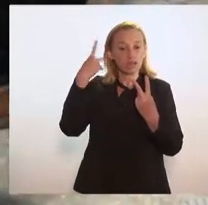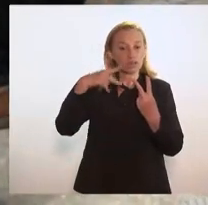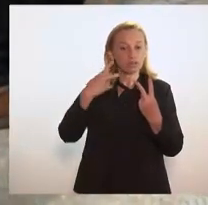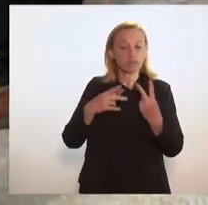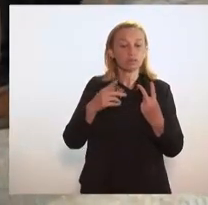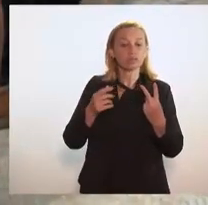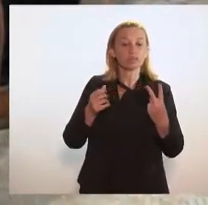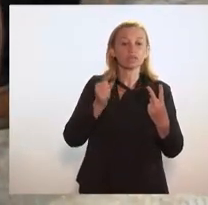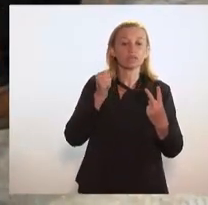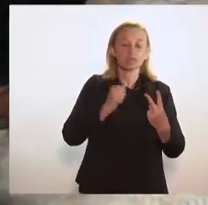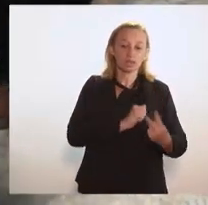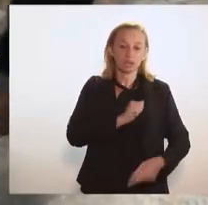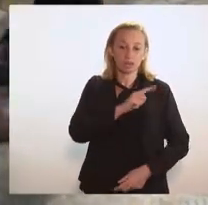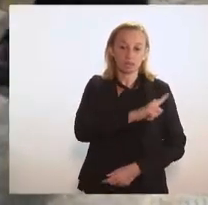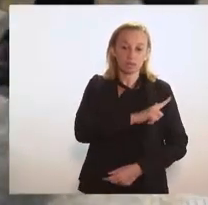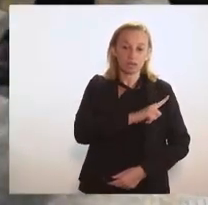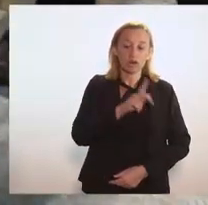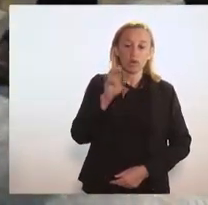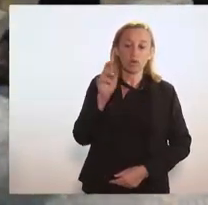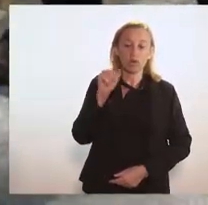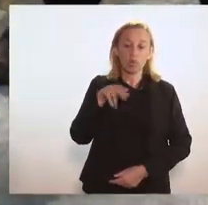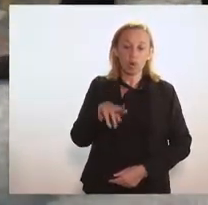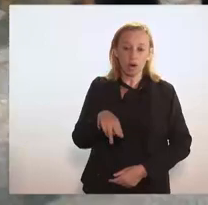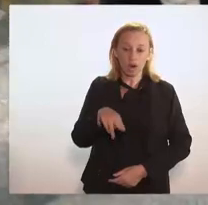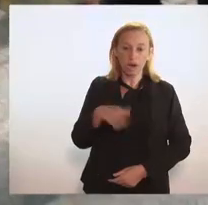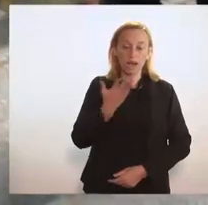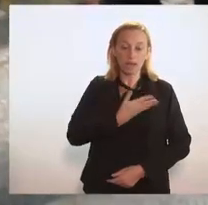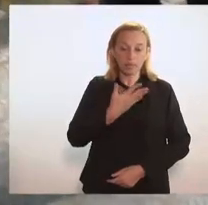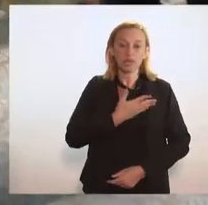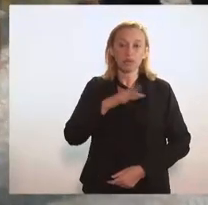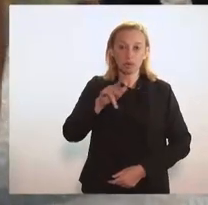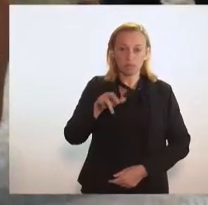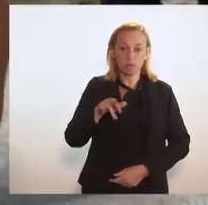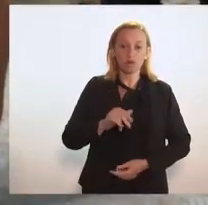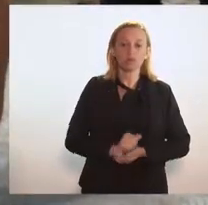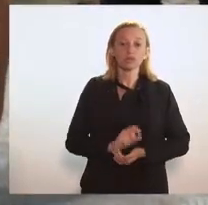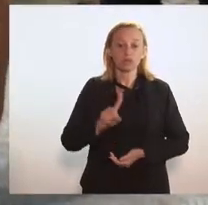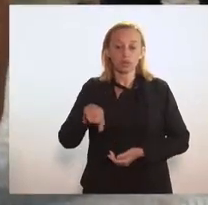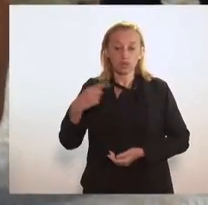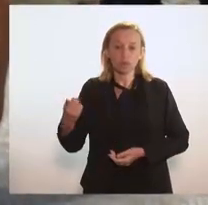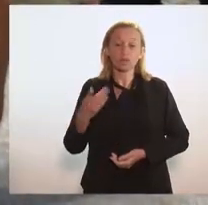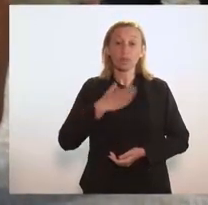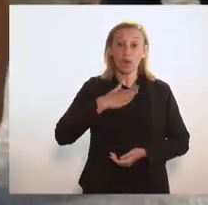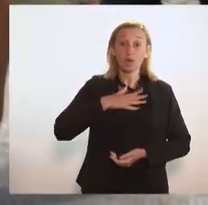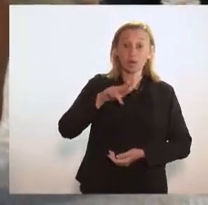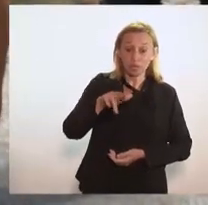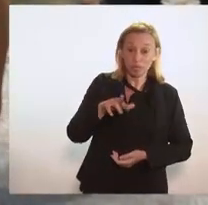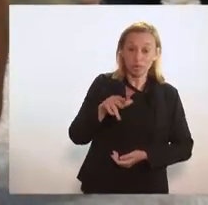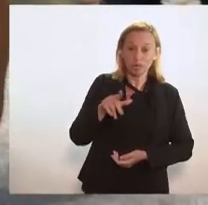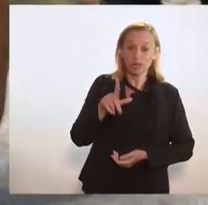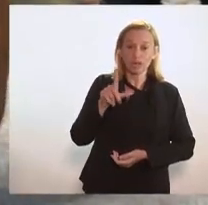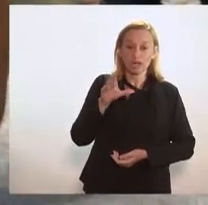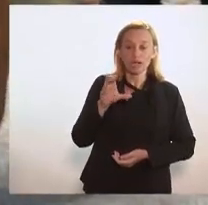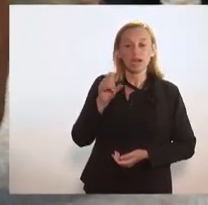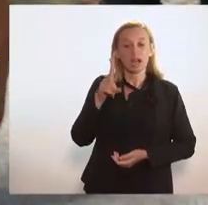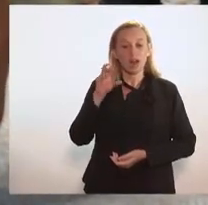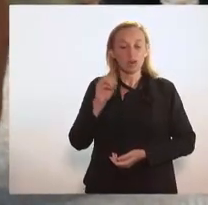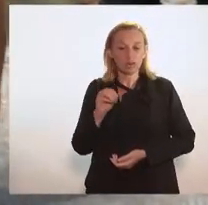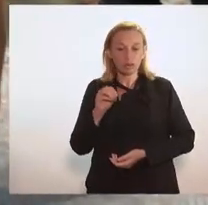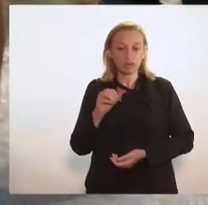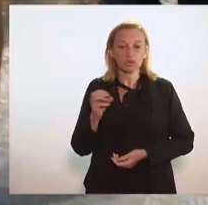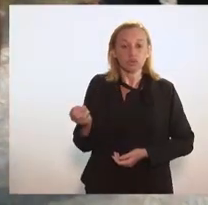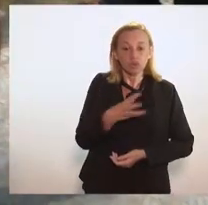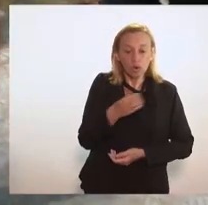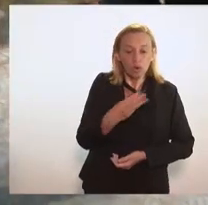de São Gonçalo um é o Ruan Oliveira amigo irmão e o outro é o meu irmão O Glauber poubel vereadores de